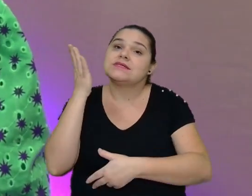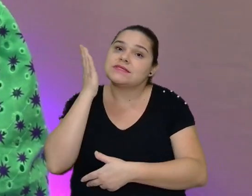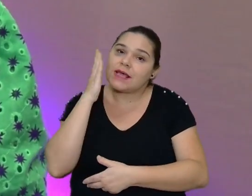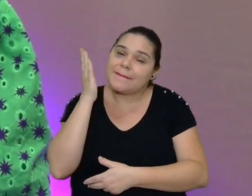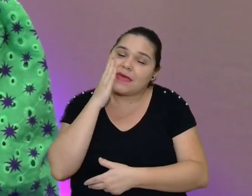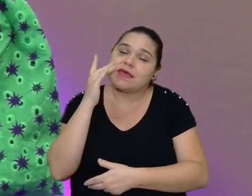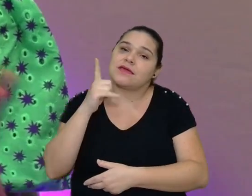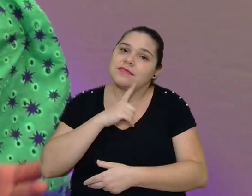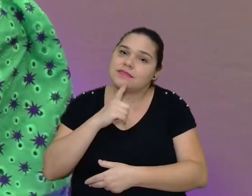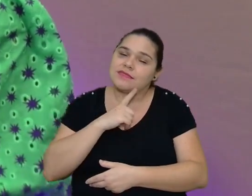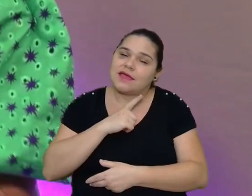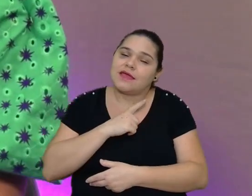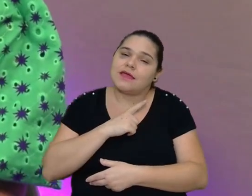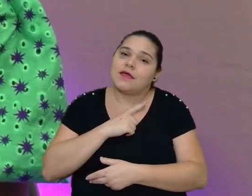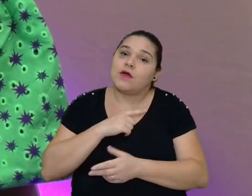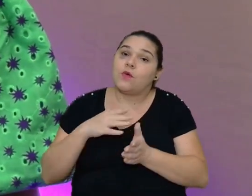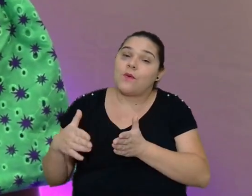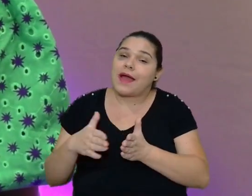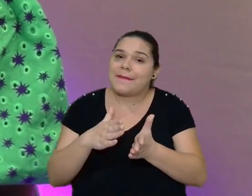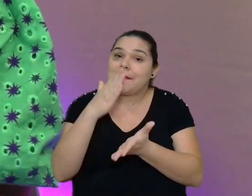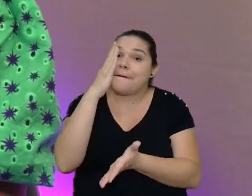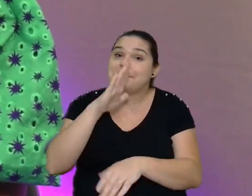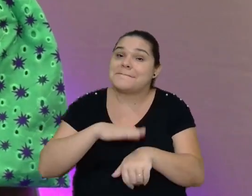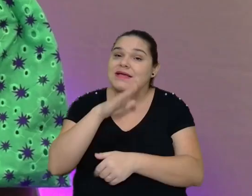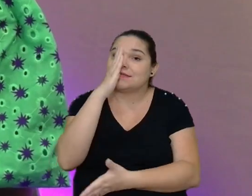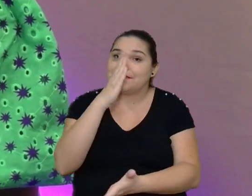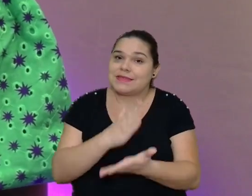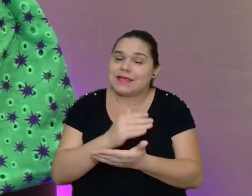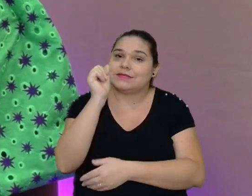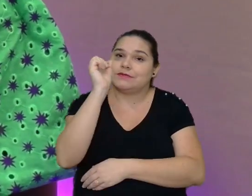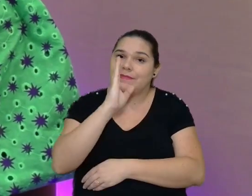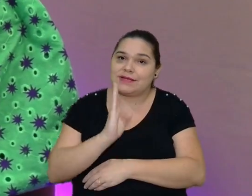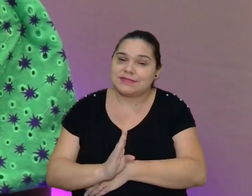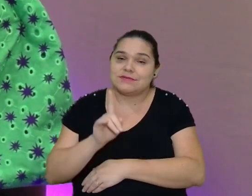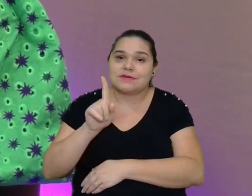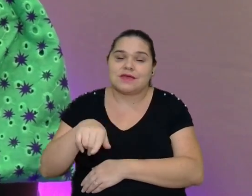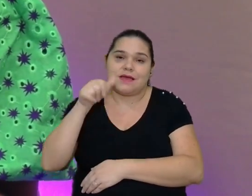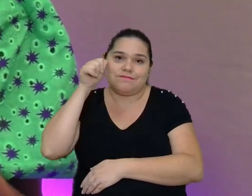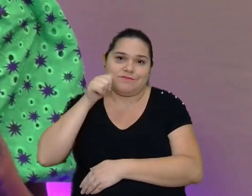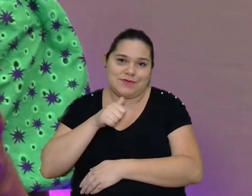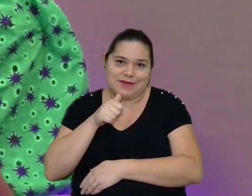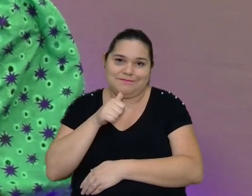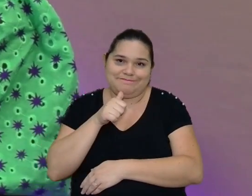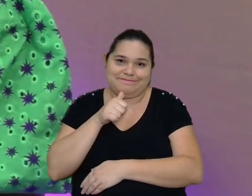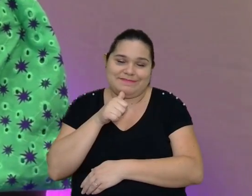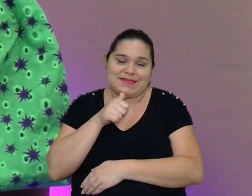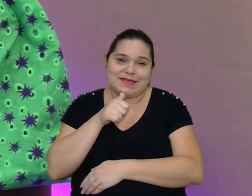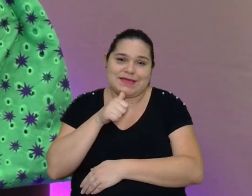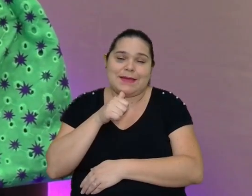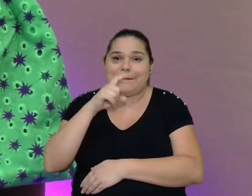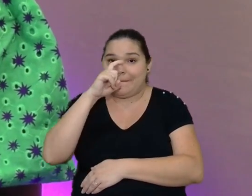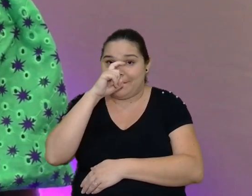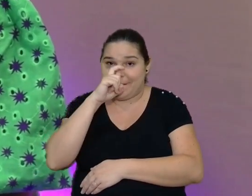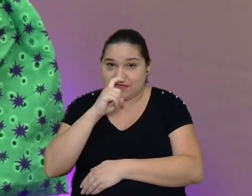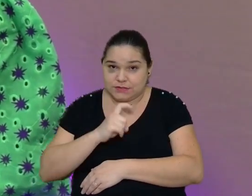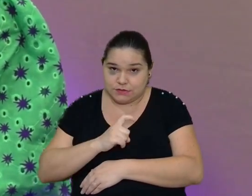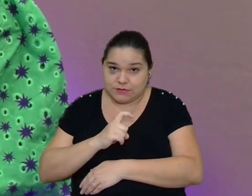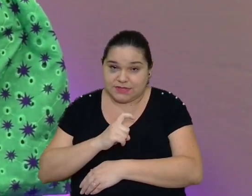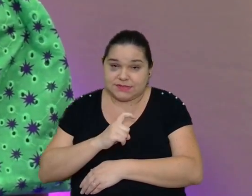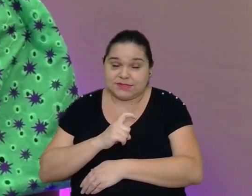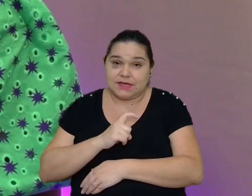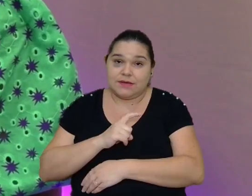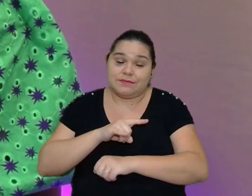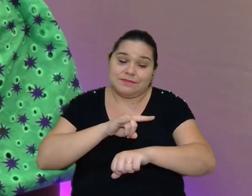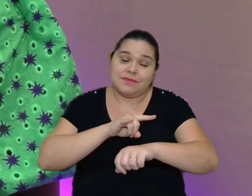metade da população do mundo, no Brasil inclusive, que são mulheres. Essa jornada é menstruação, que passa por um banheiro menos hostil,